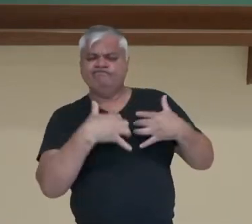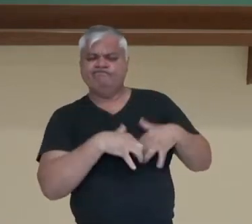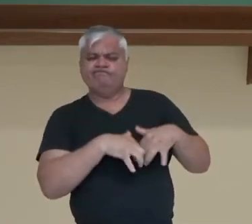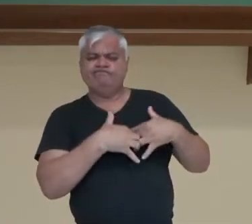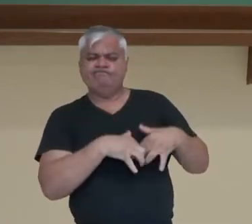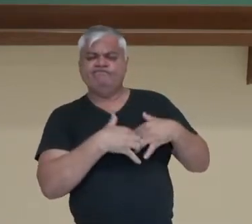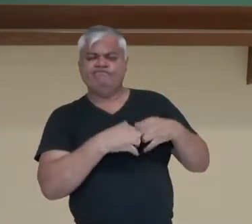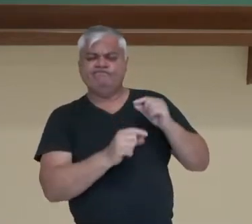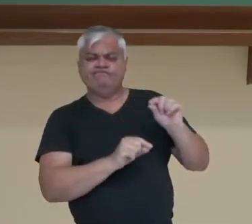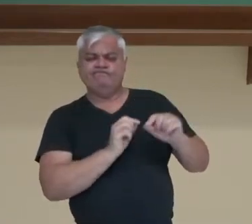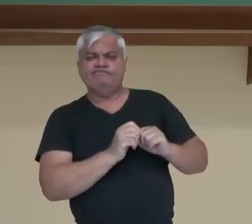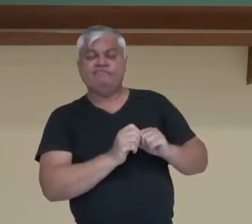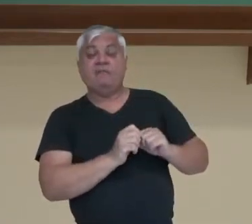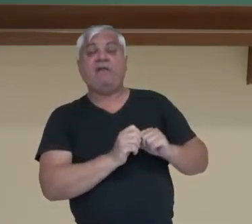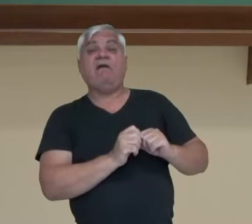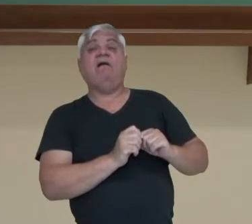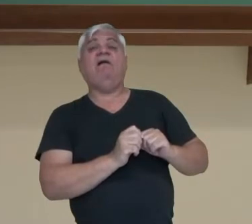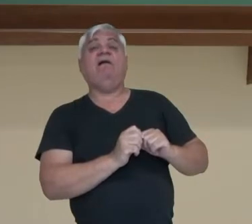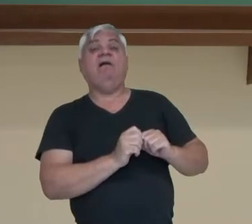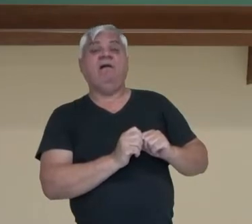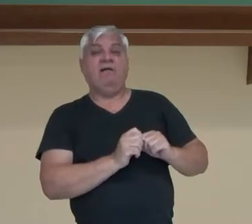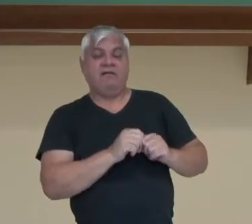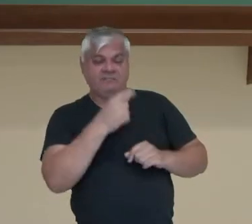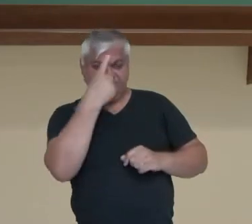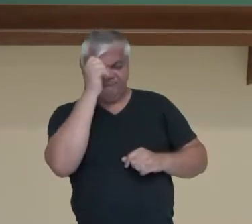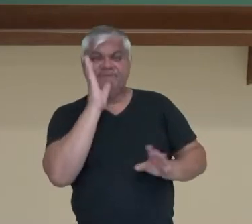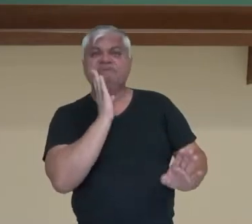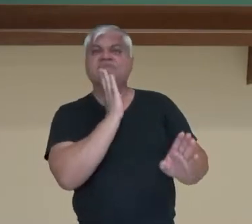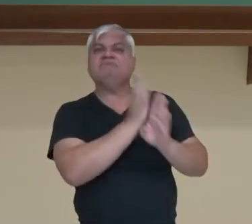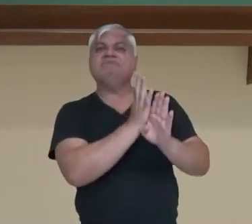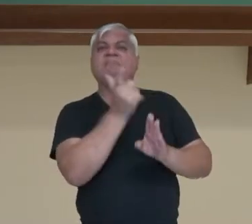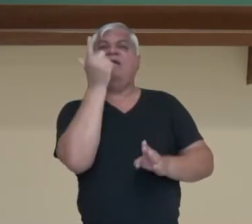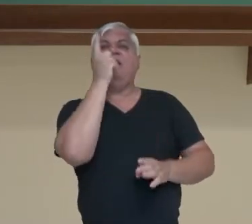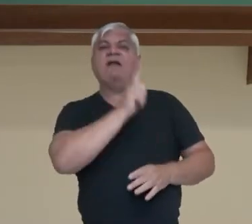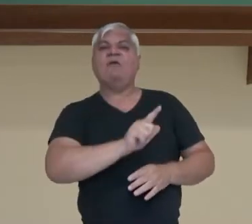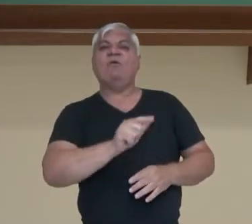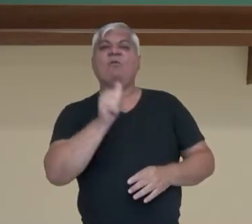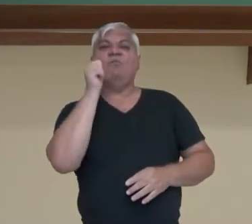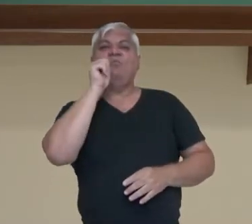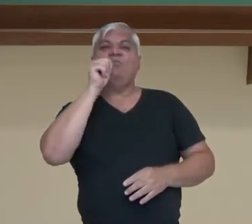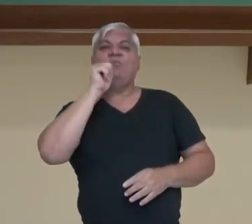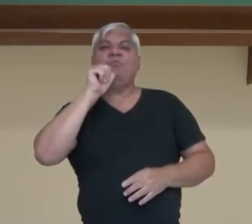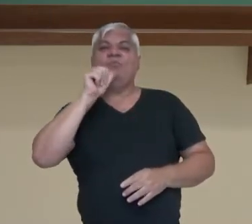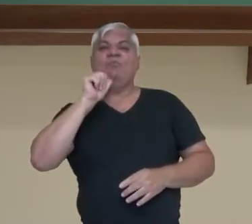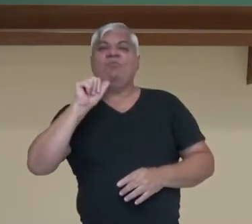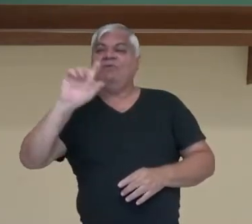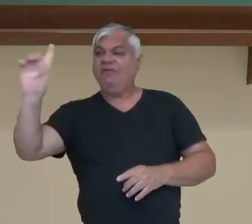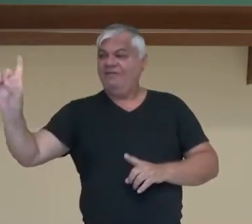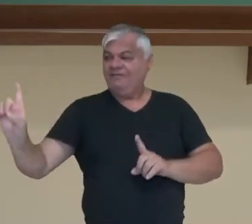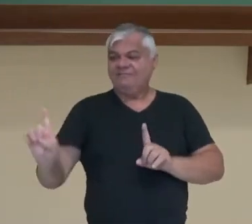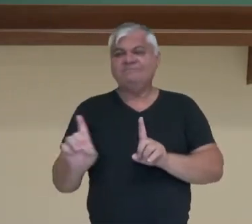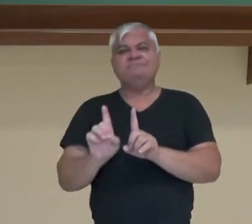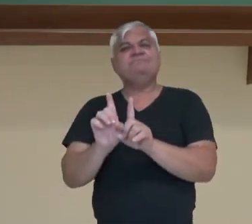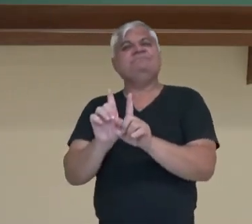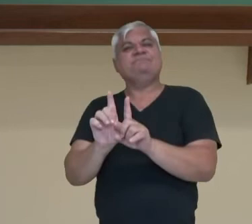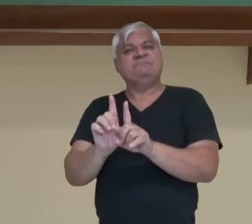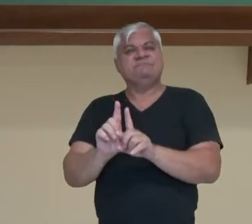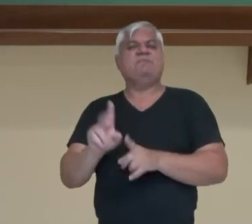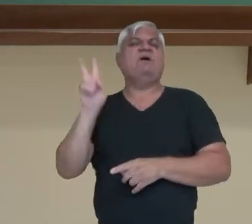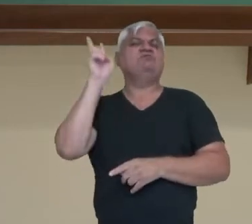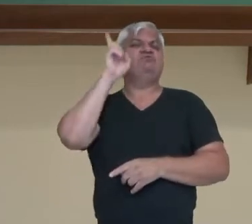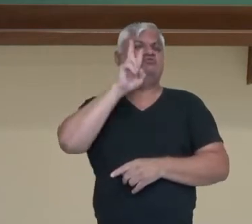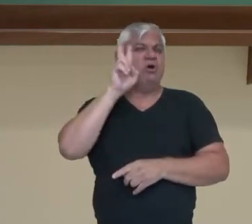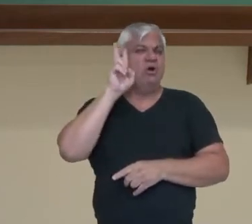esfinge, conseguiu tirar a maldição e ganhou lá a rainha e tal, porque o rei tinha desaparecido e tal. Então, tem toda uma